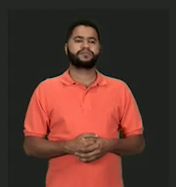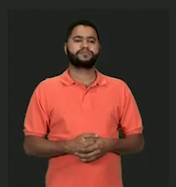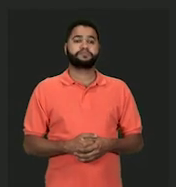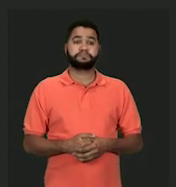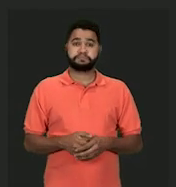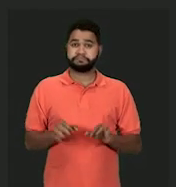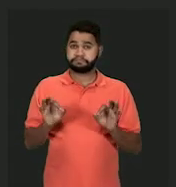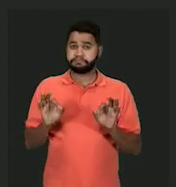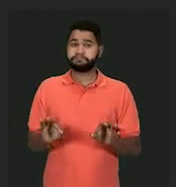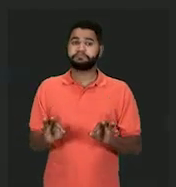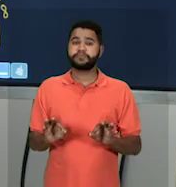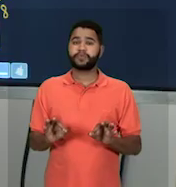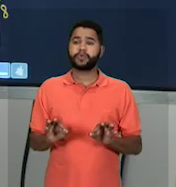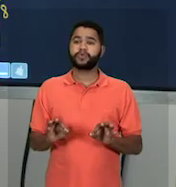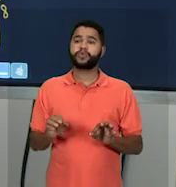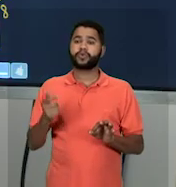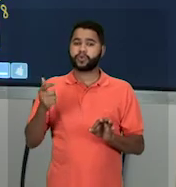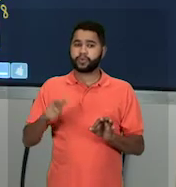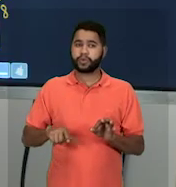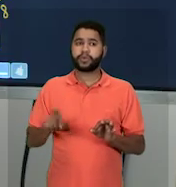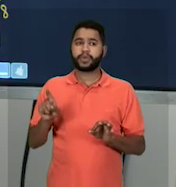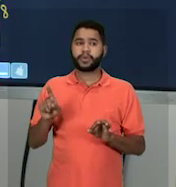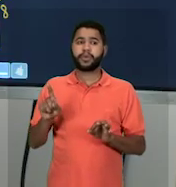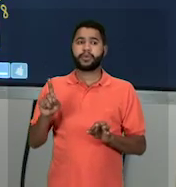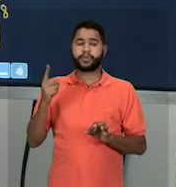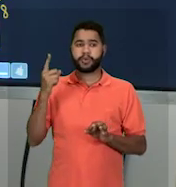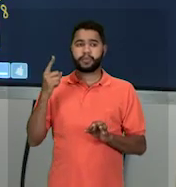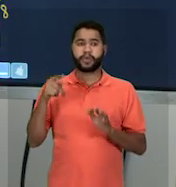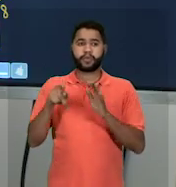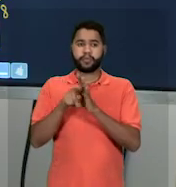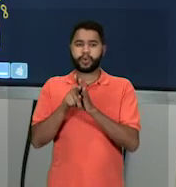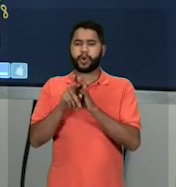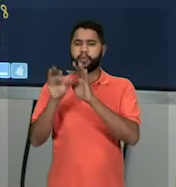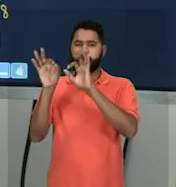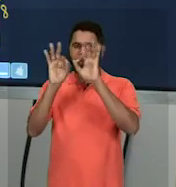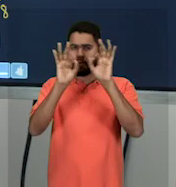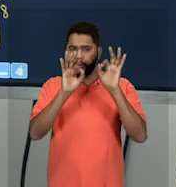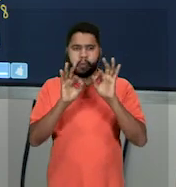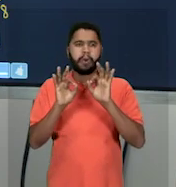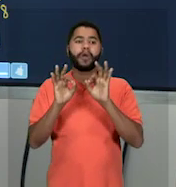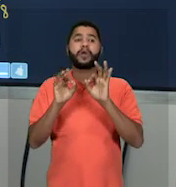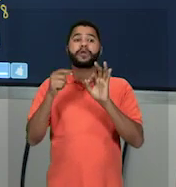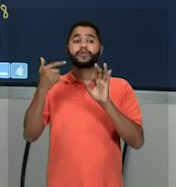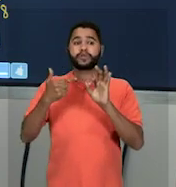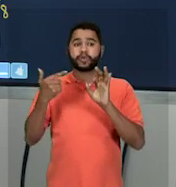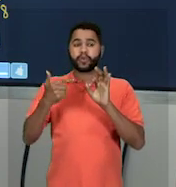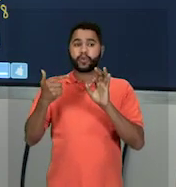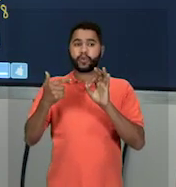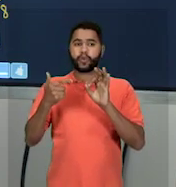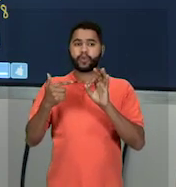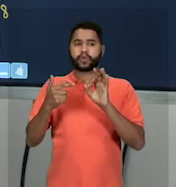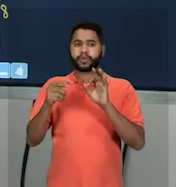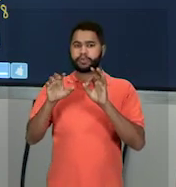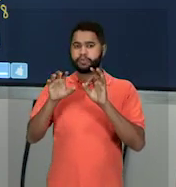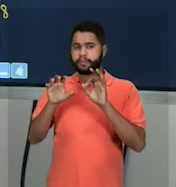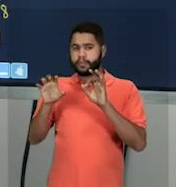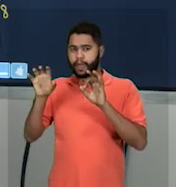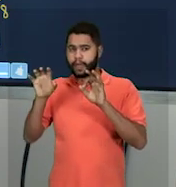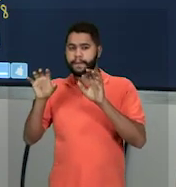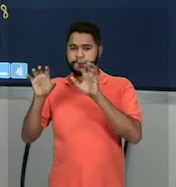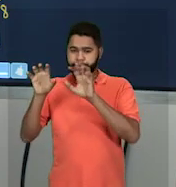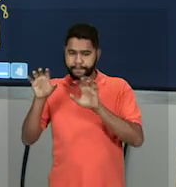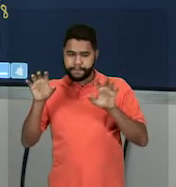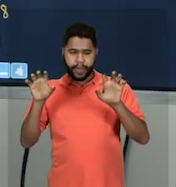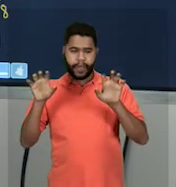Ah beleza então só retomando aqui ó primeira linha propriedade distributiva OK segunda linha agrupamento de termos